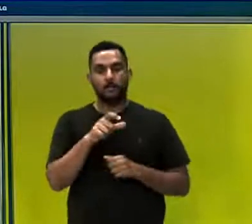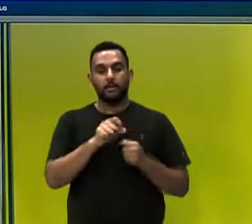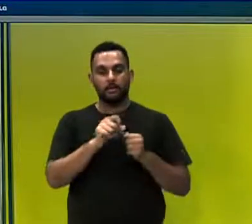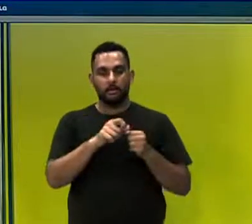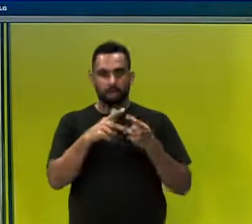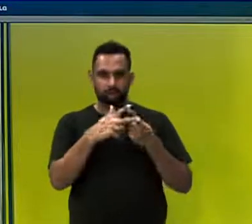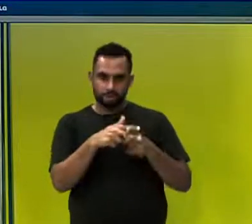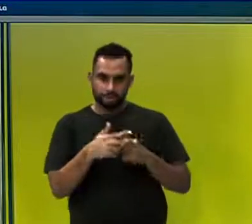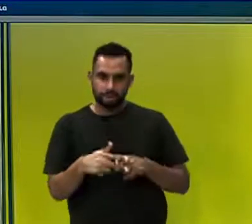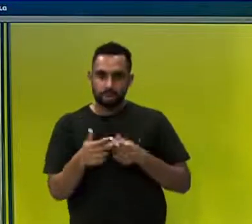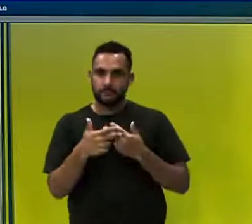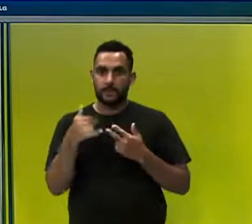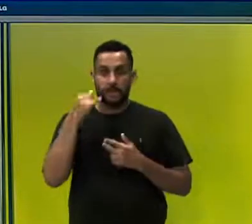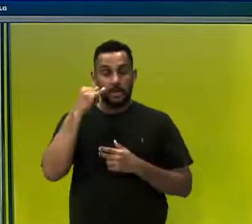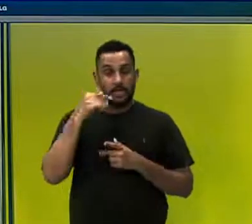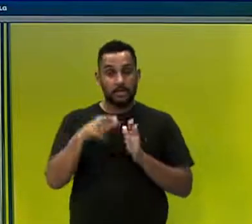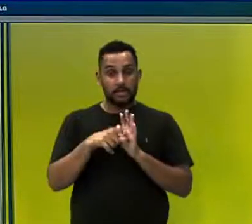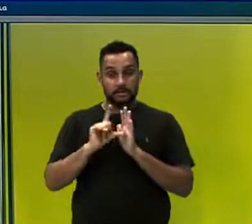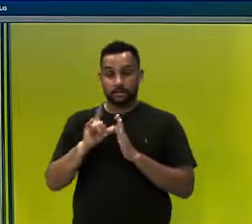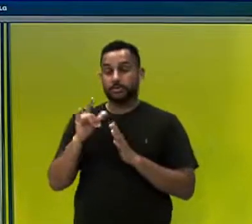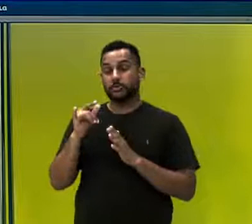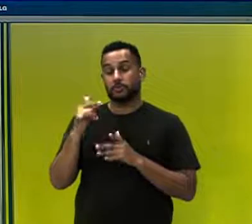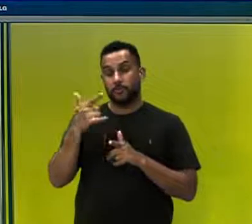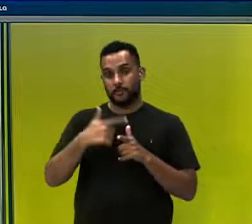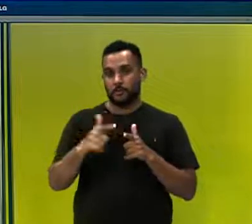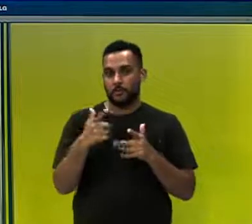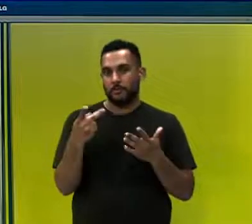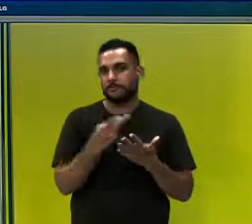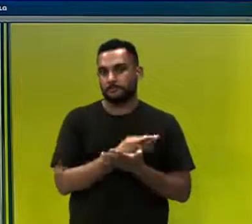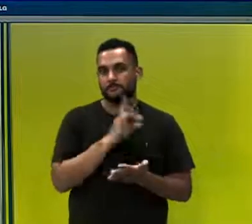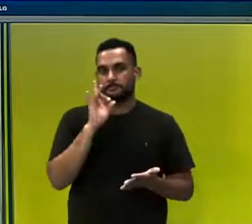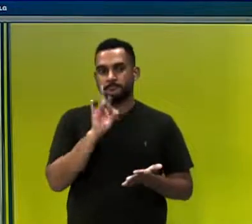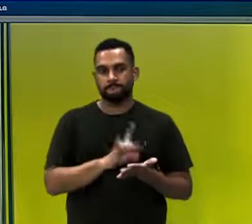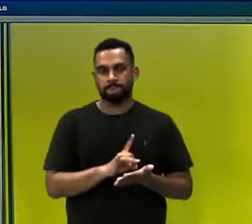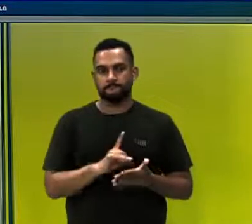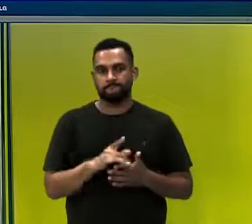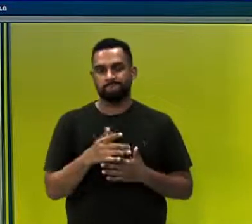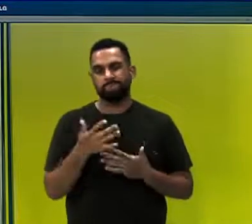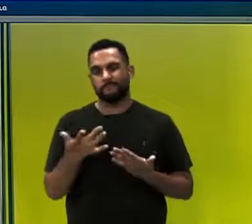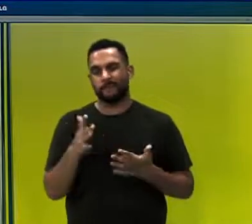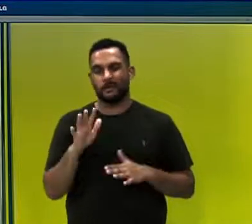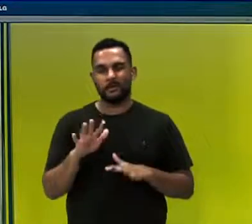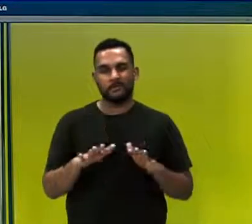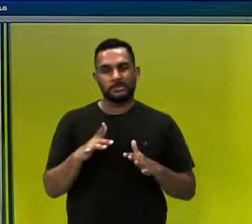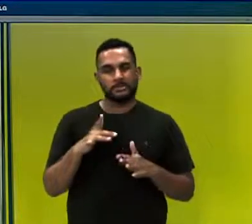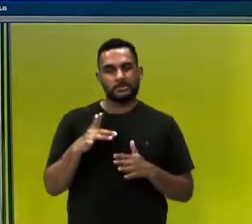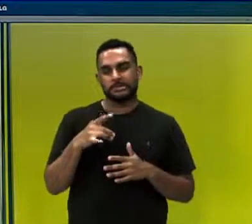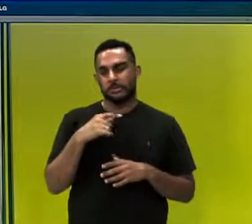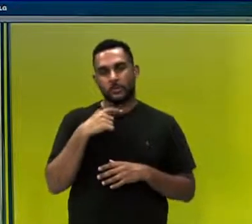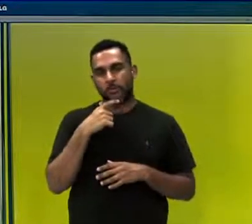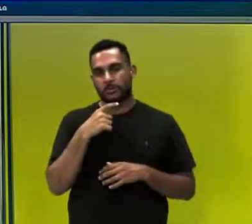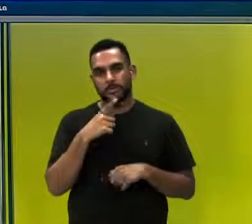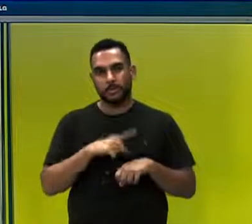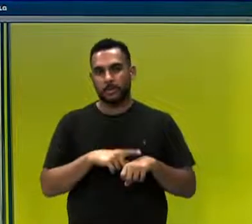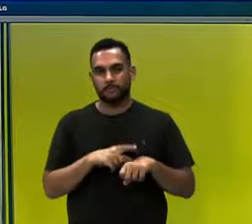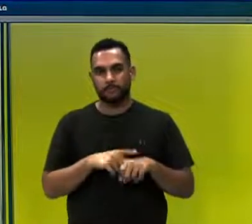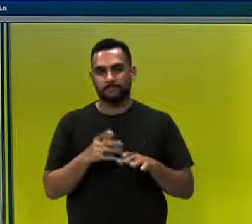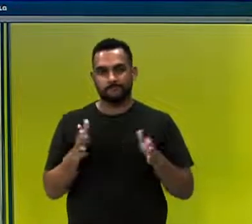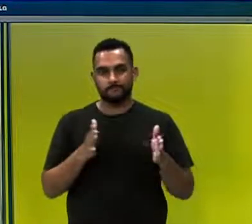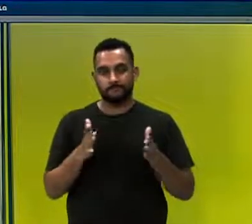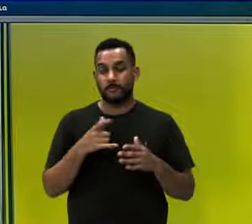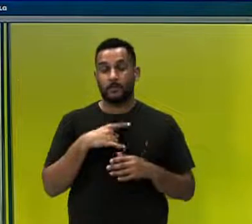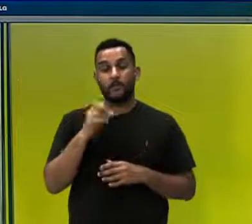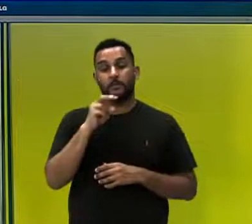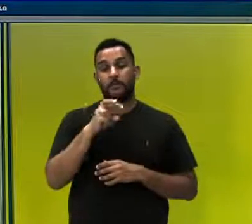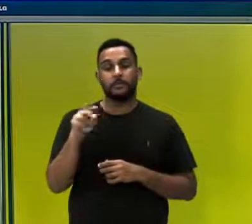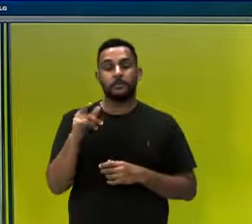dos problemas acontecerem naquela região, tá certo? Muitas vezes isso não acontece em tempo hábil. É o que a gente observa,